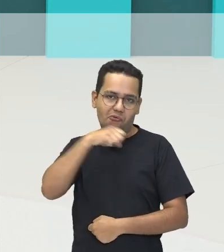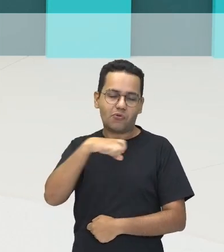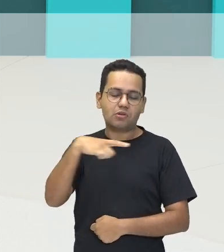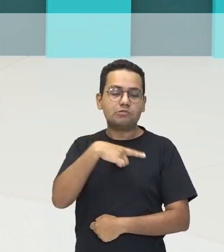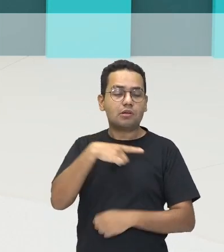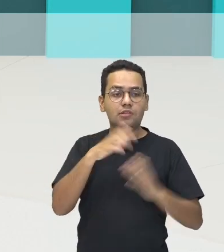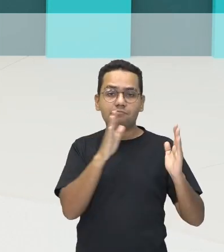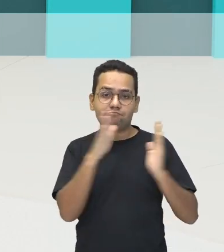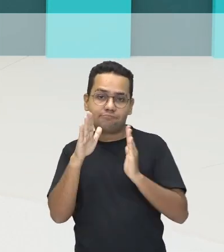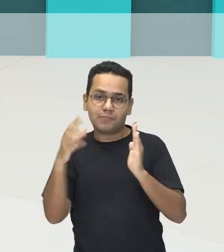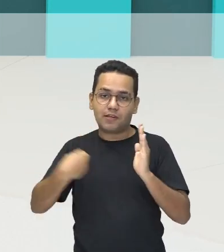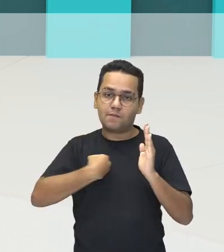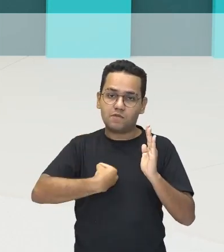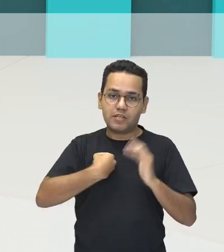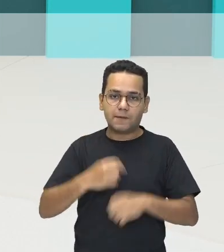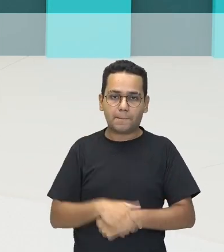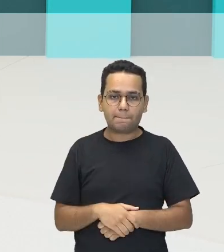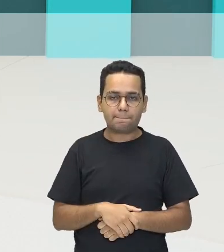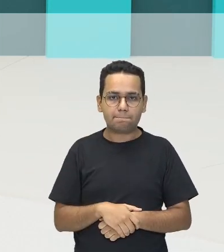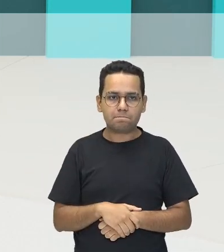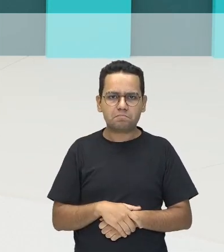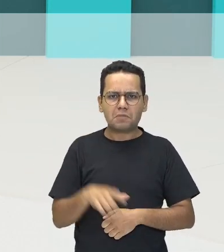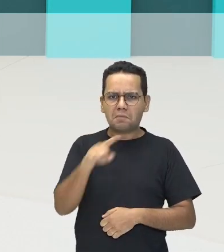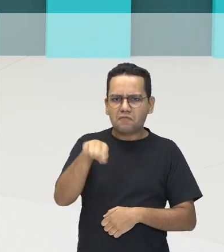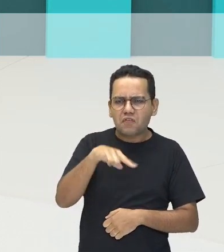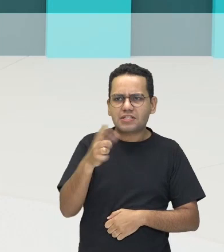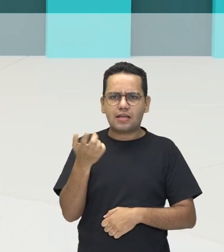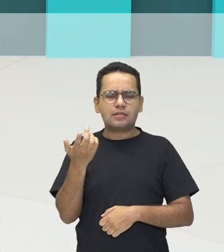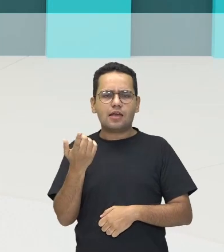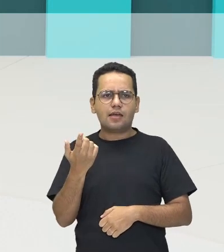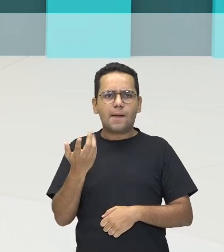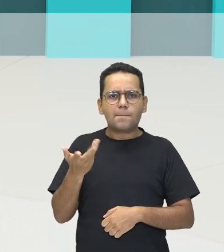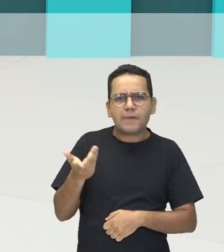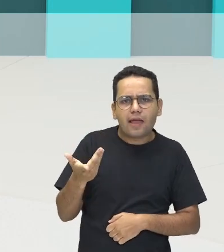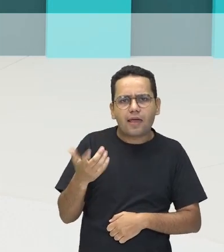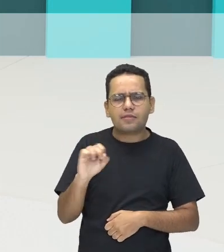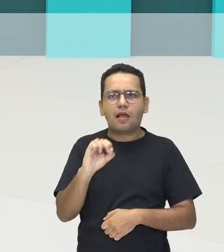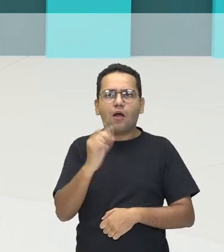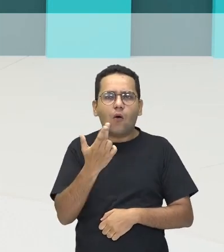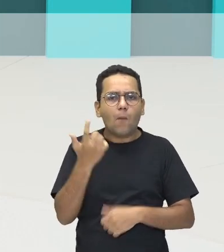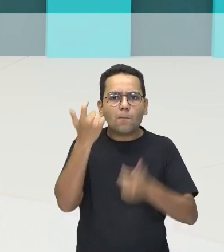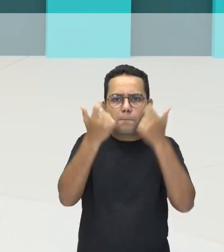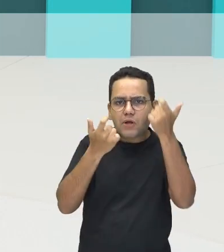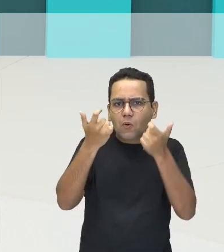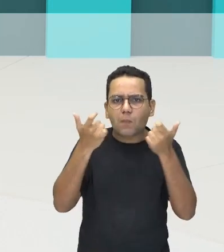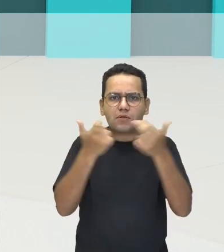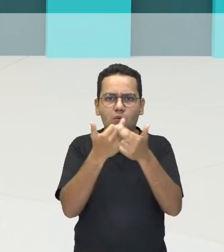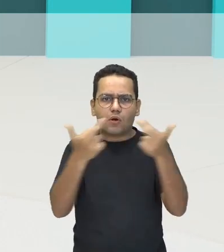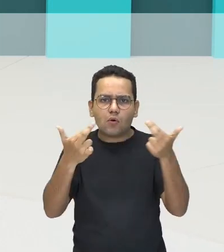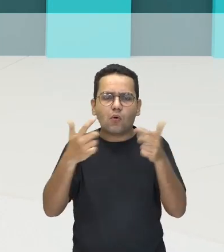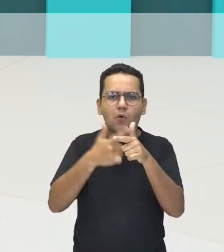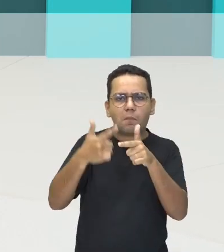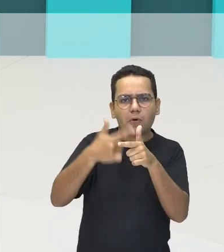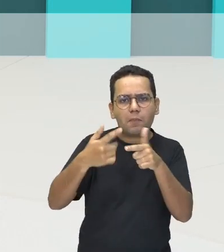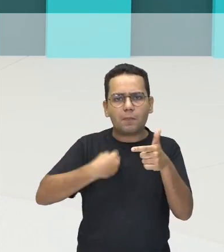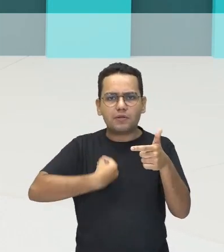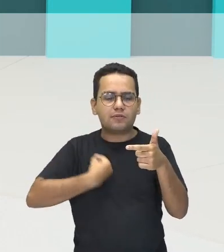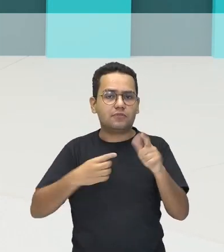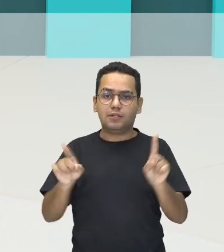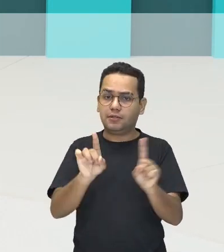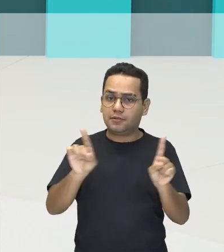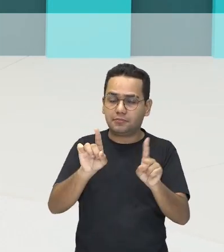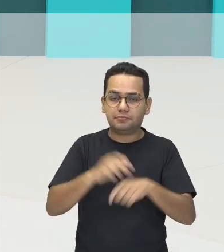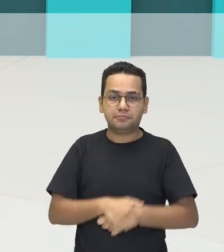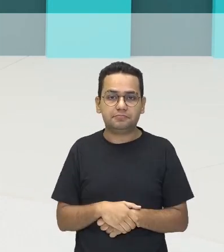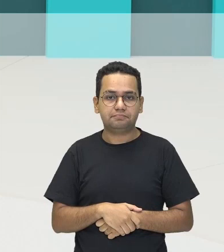da vida, mas sem muita pressa, sem muita nossa preocupação com os problemas, tá bom? A gente precisa viver cada fase